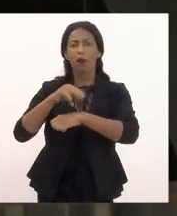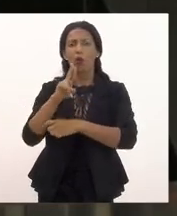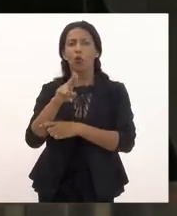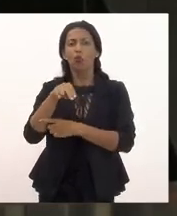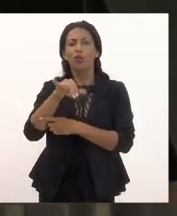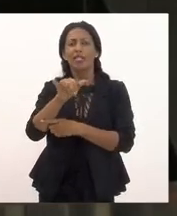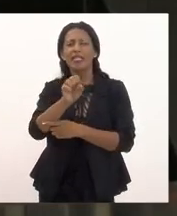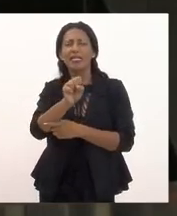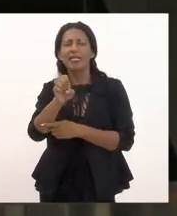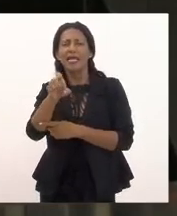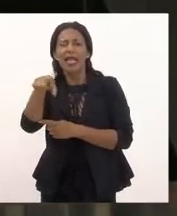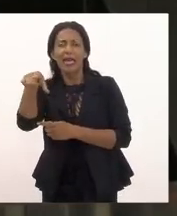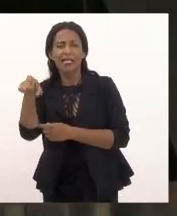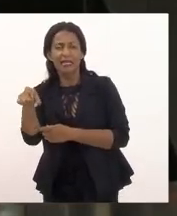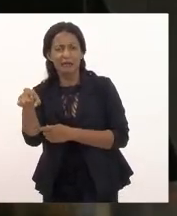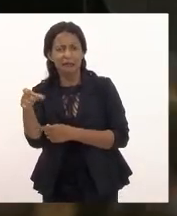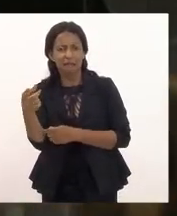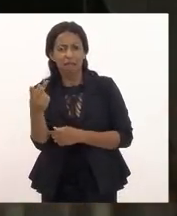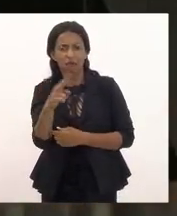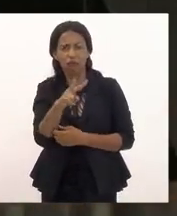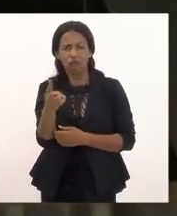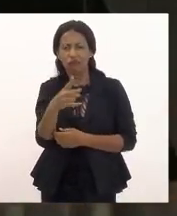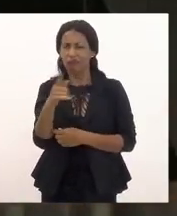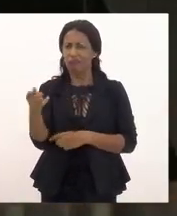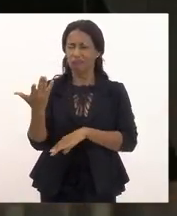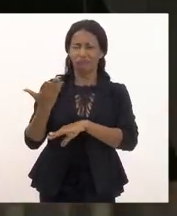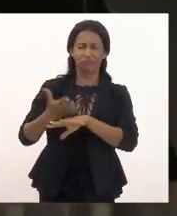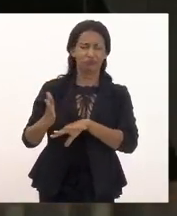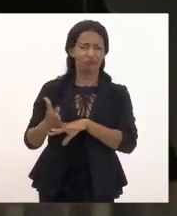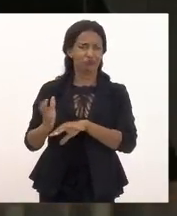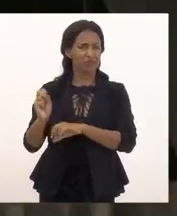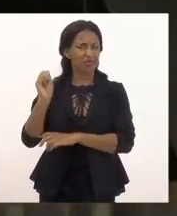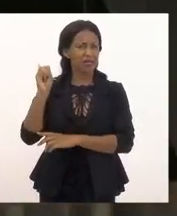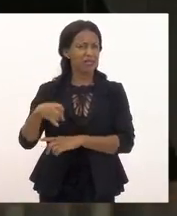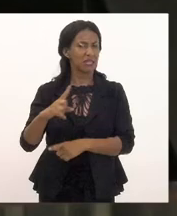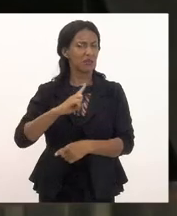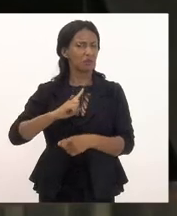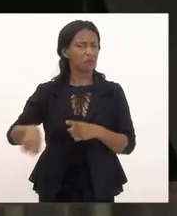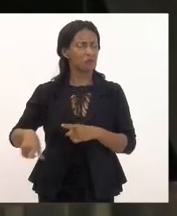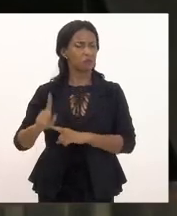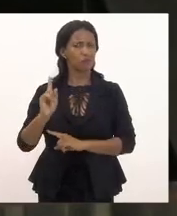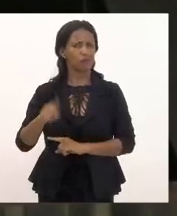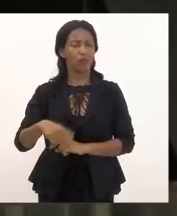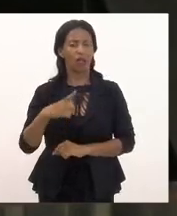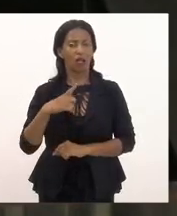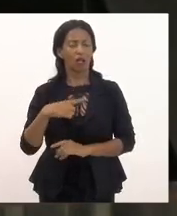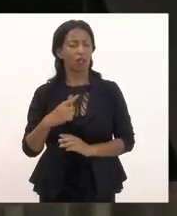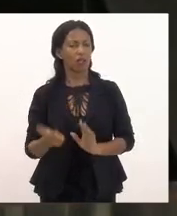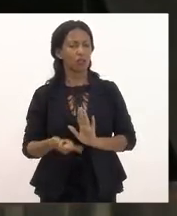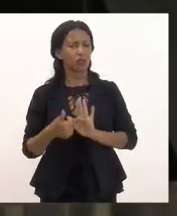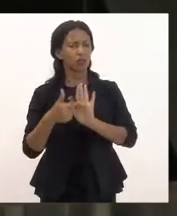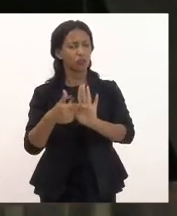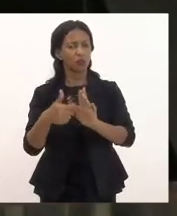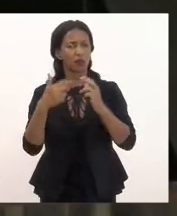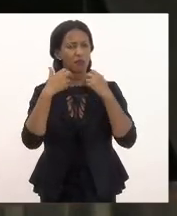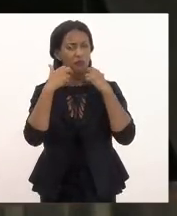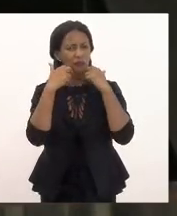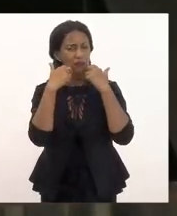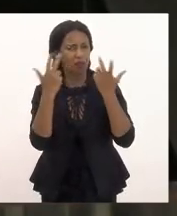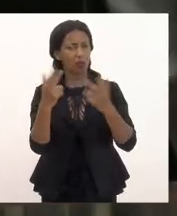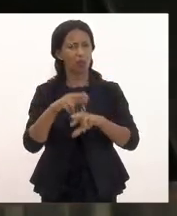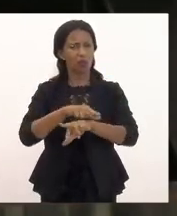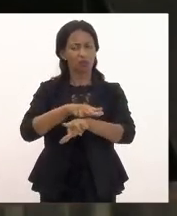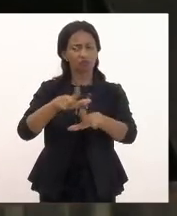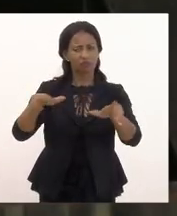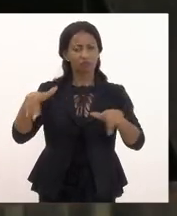unissex. Essa prática que nós visamos sim proibir tem exposto o constrangimento de